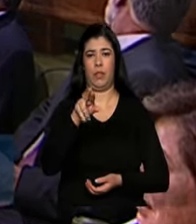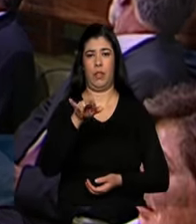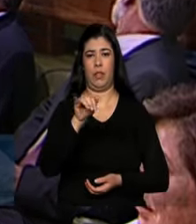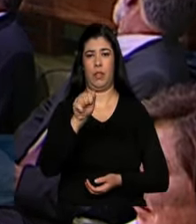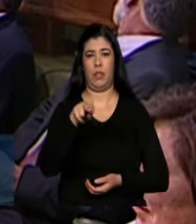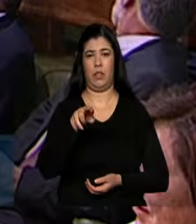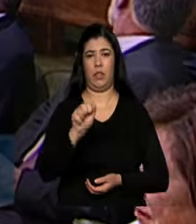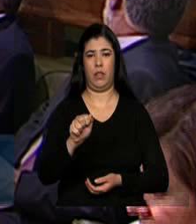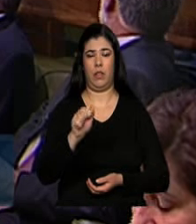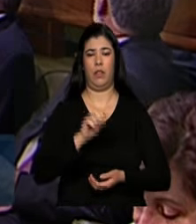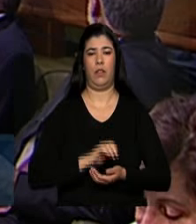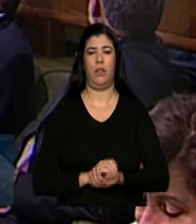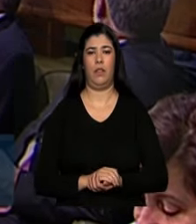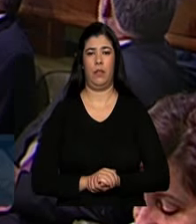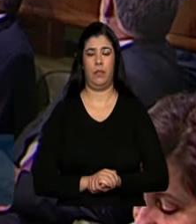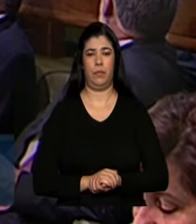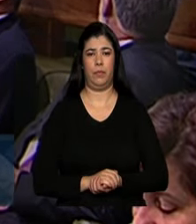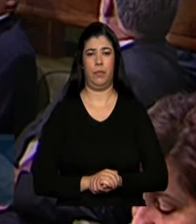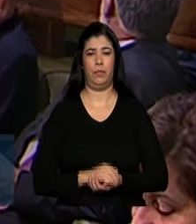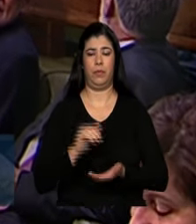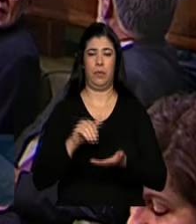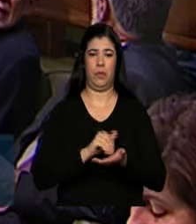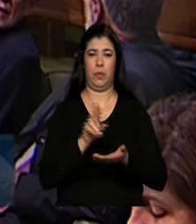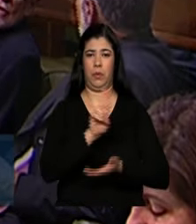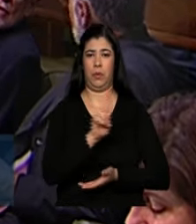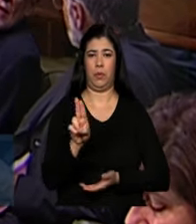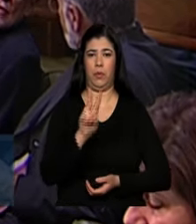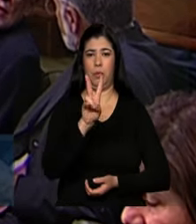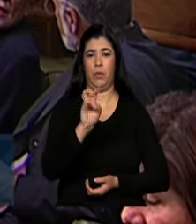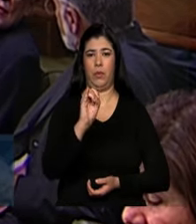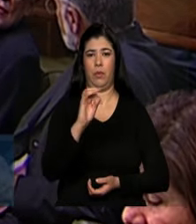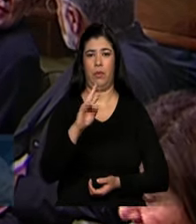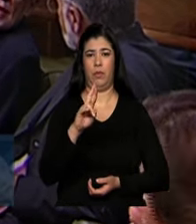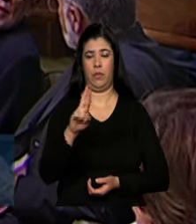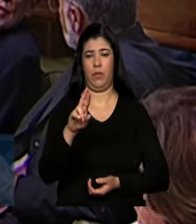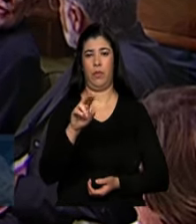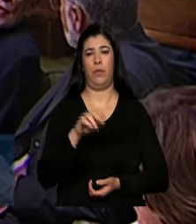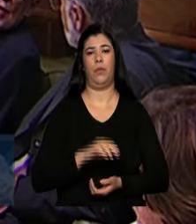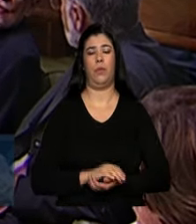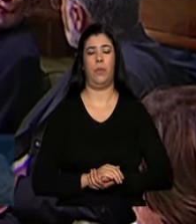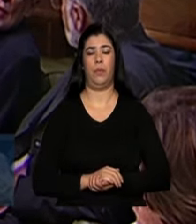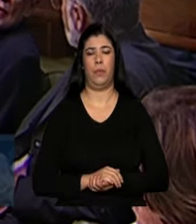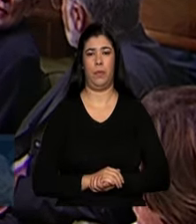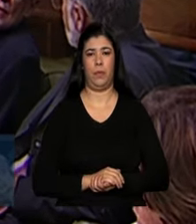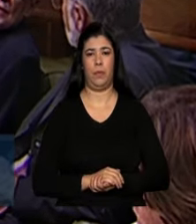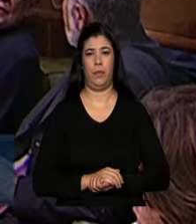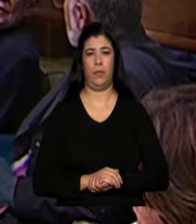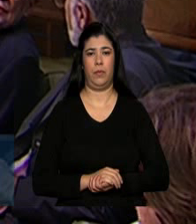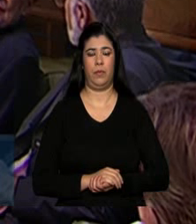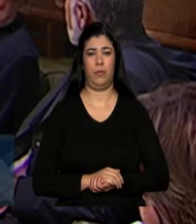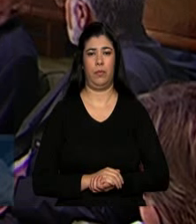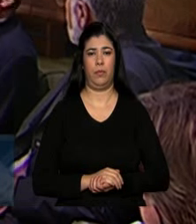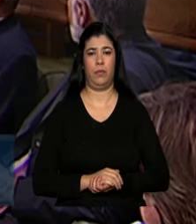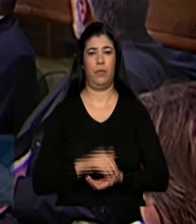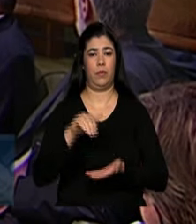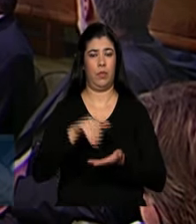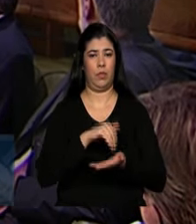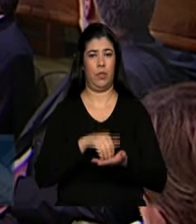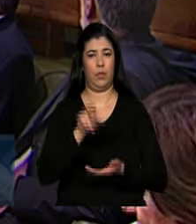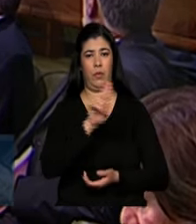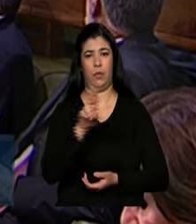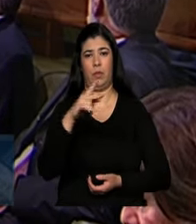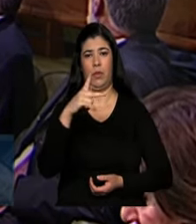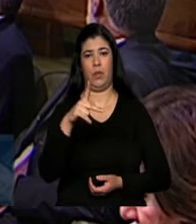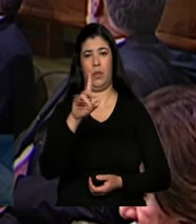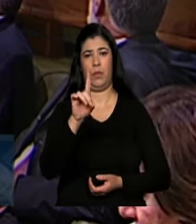Ferreira Cardoso da Silva, secretário Vitor Augusto Carvalho Salgado da Cruz, secretário